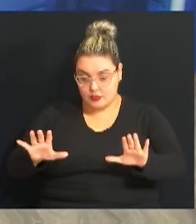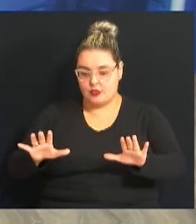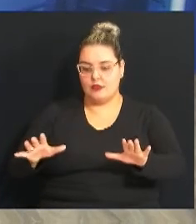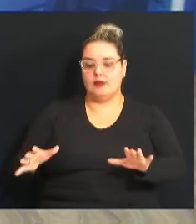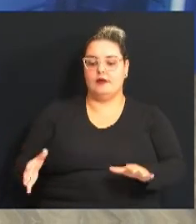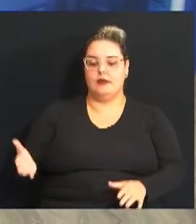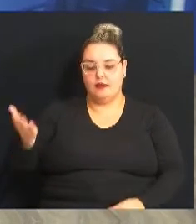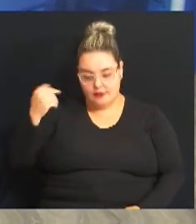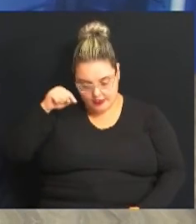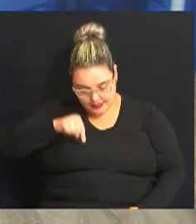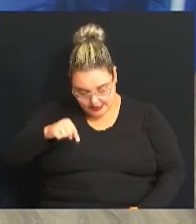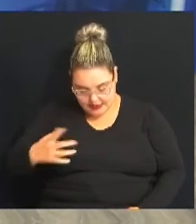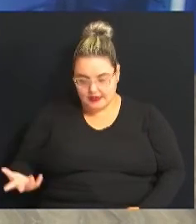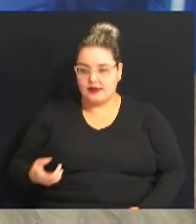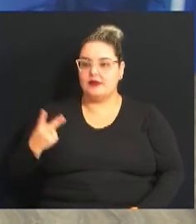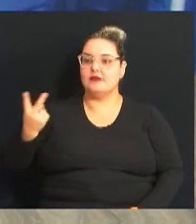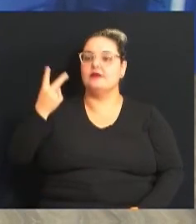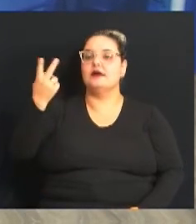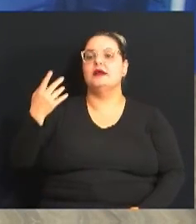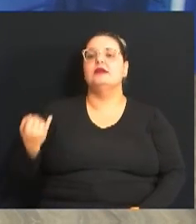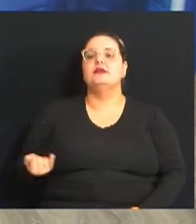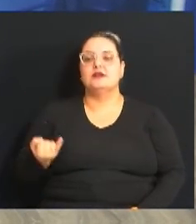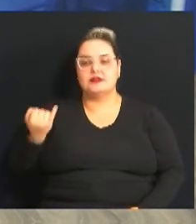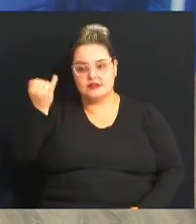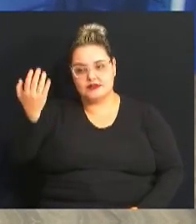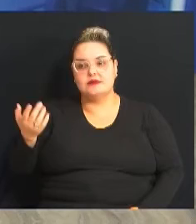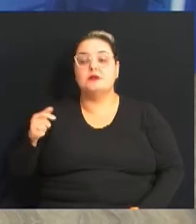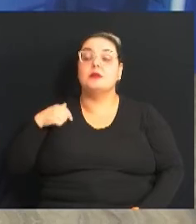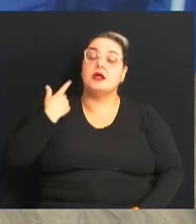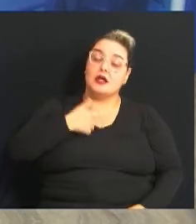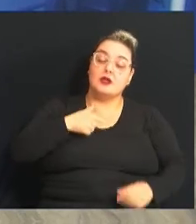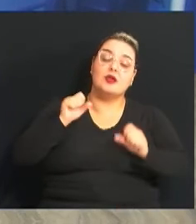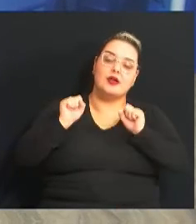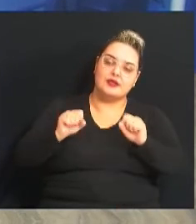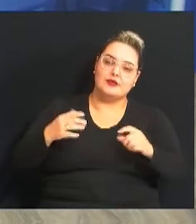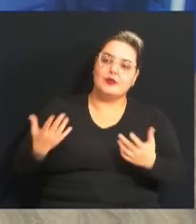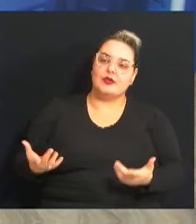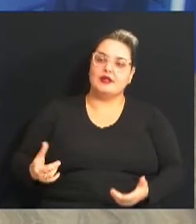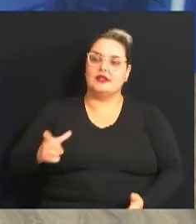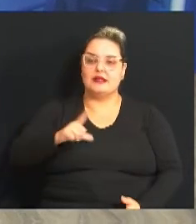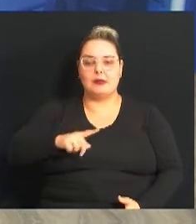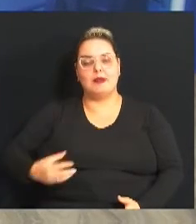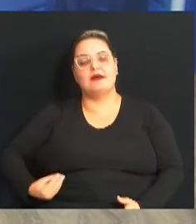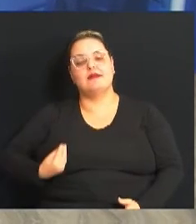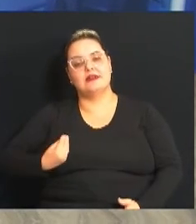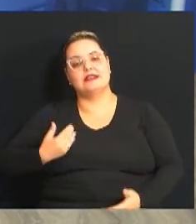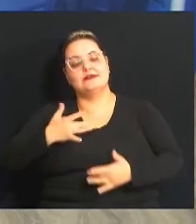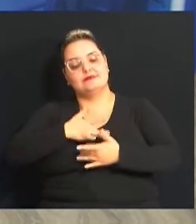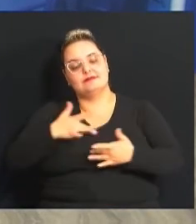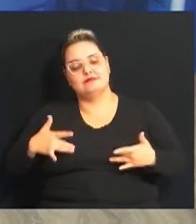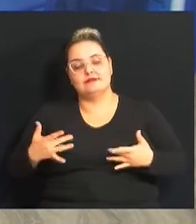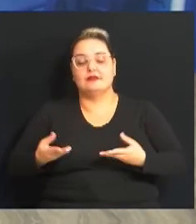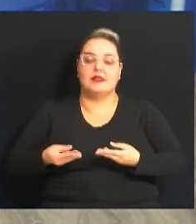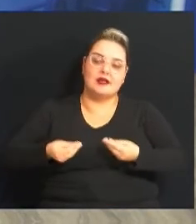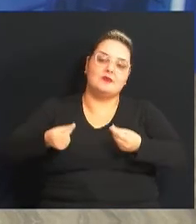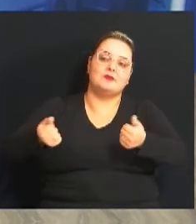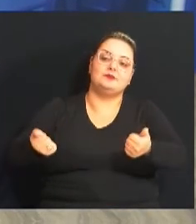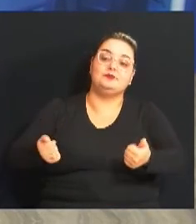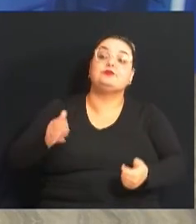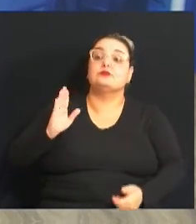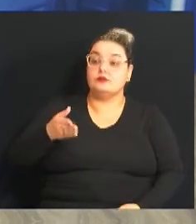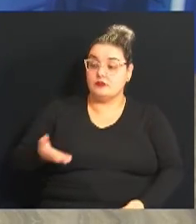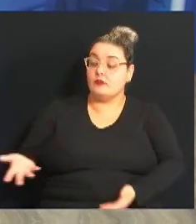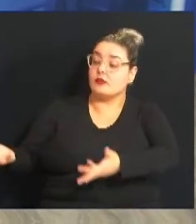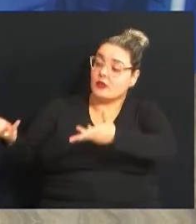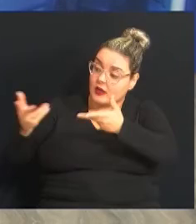novo para alguns valores que são realmente muito importantes para a gente poder ter uma vida saudável, para a gente ter mais qualidade. Já faço o convite